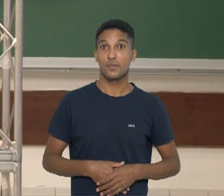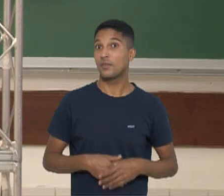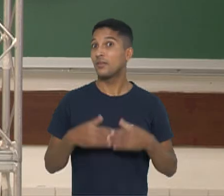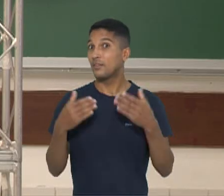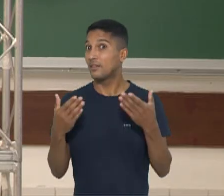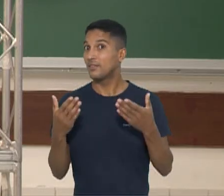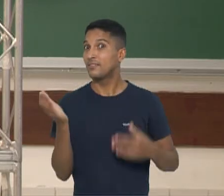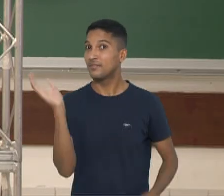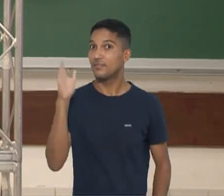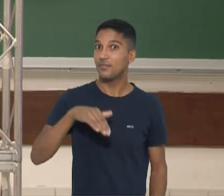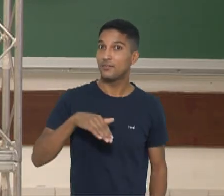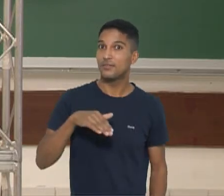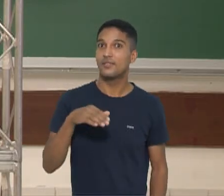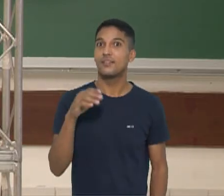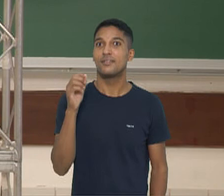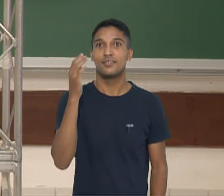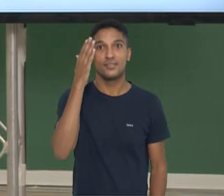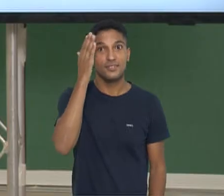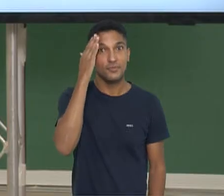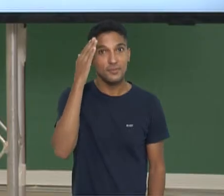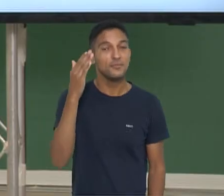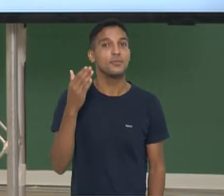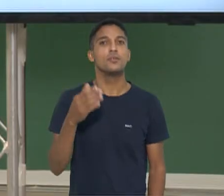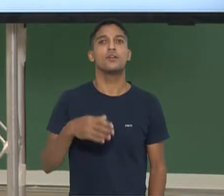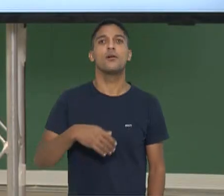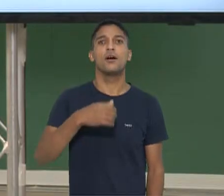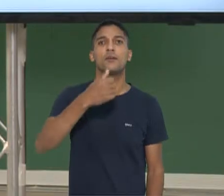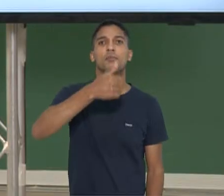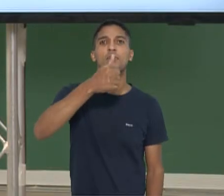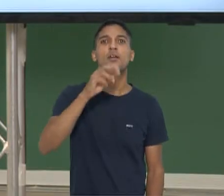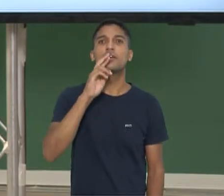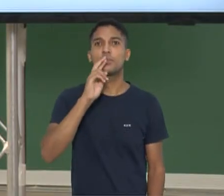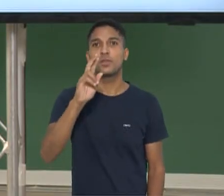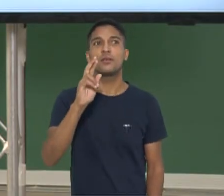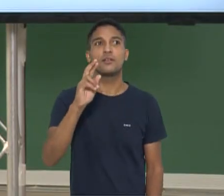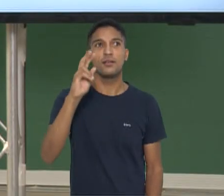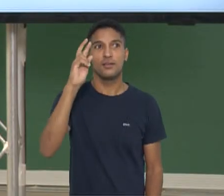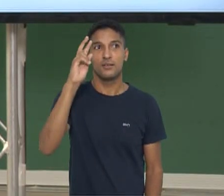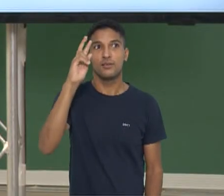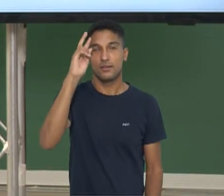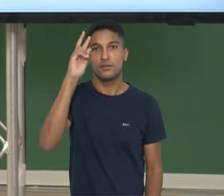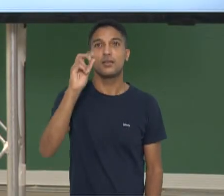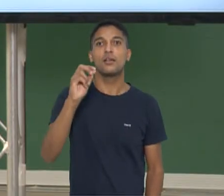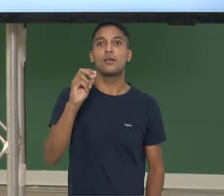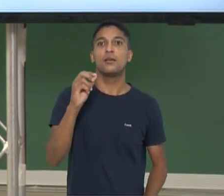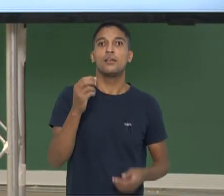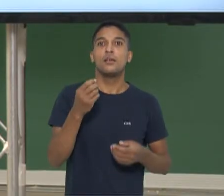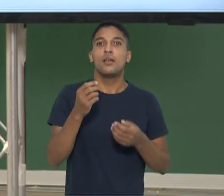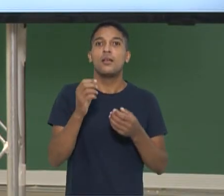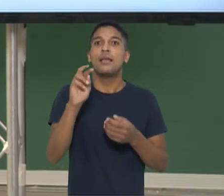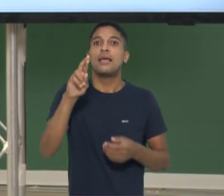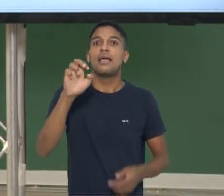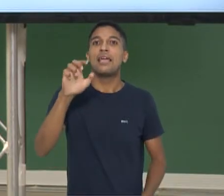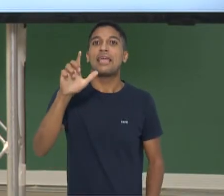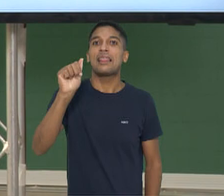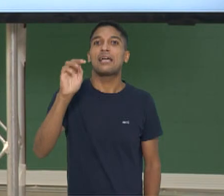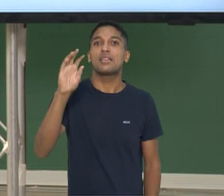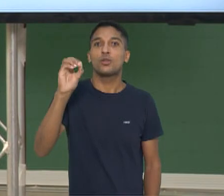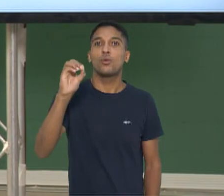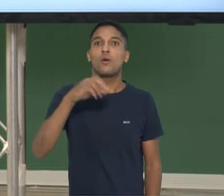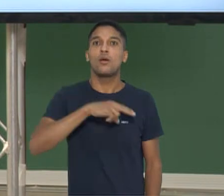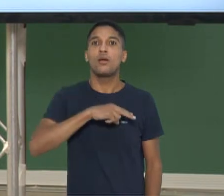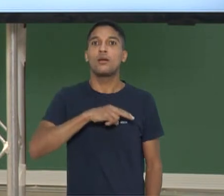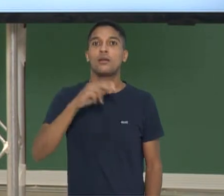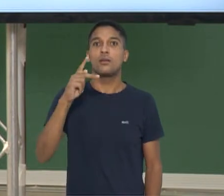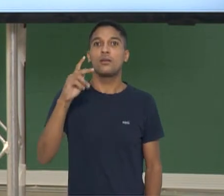Vamos a ver, entonces. A primeira vocês tinham que responder sobre o relato personal, que é aquele gênero que nós vimos lá no começo da aula. E